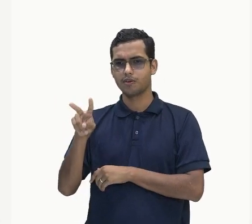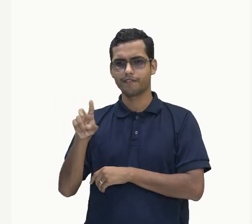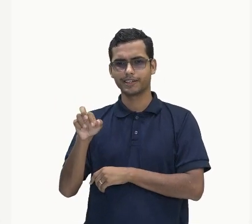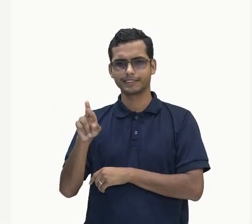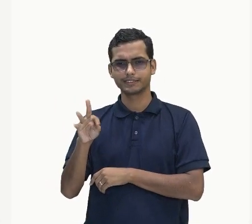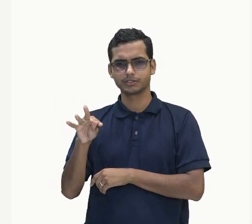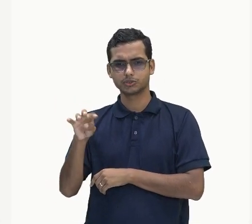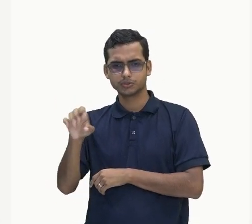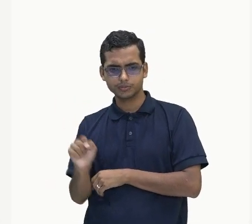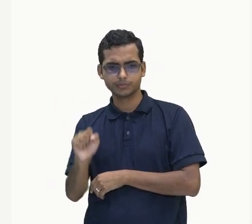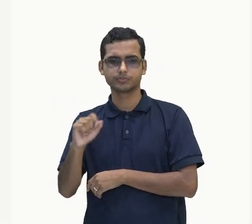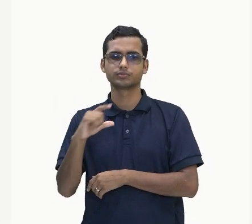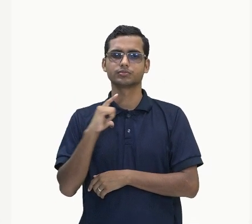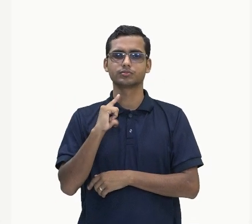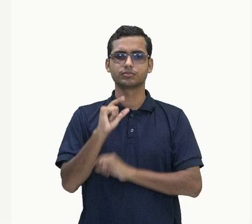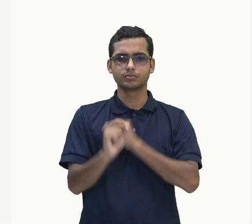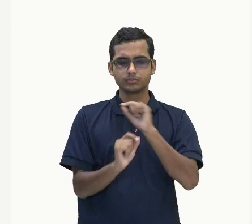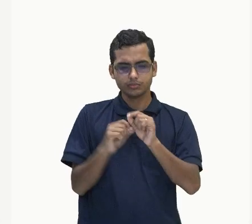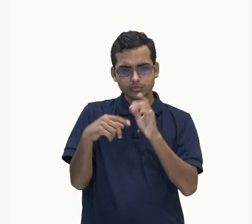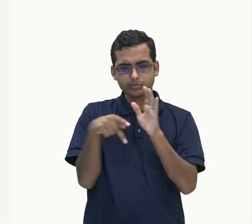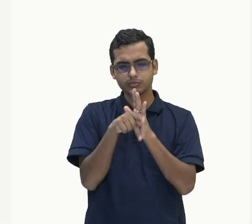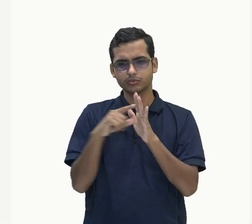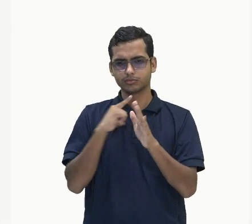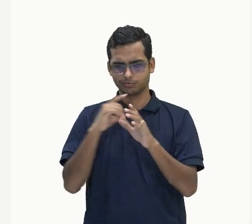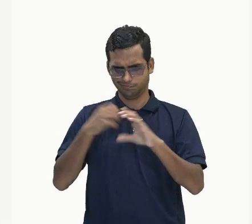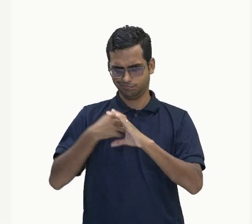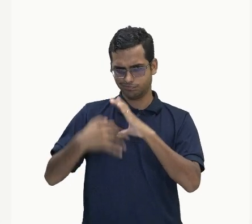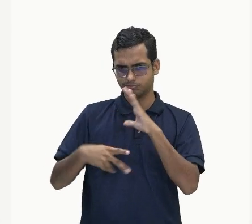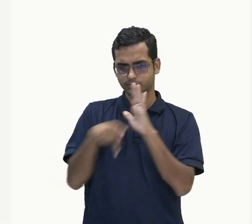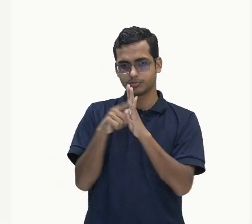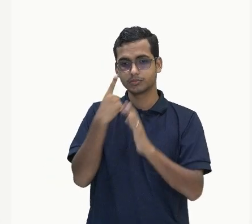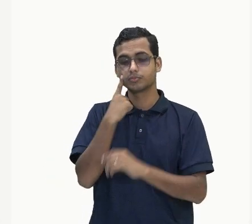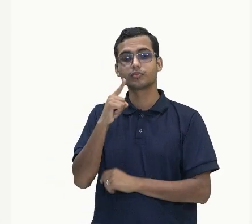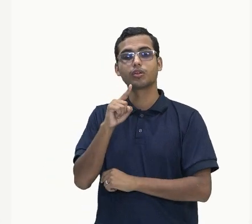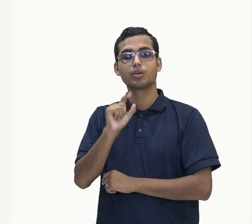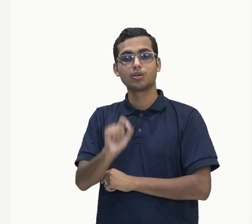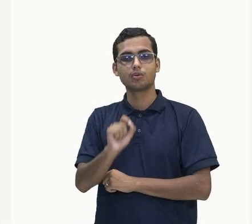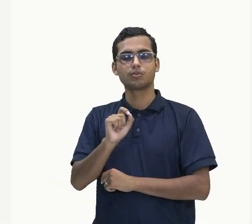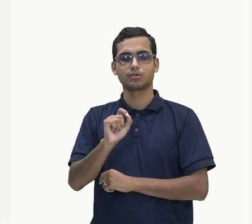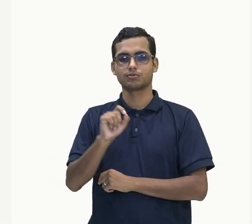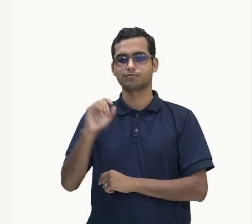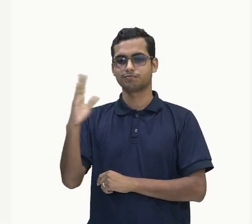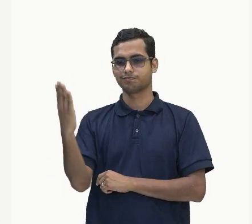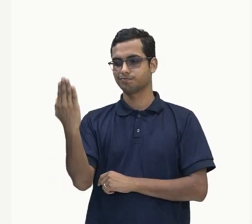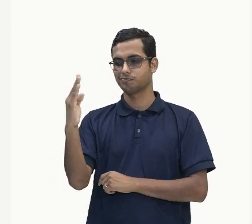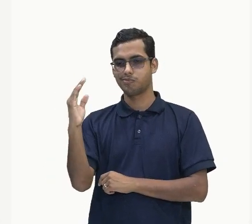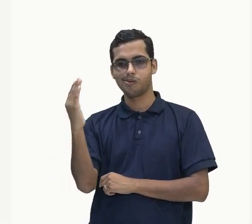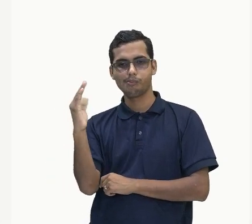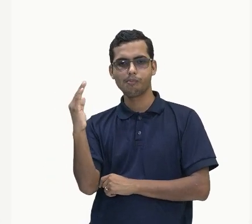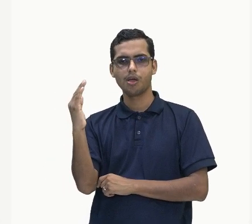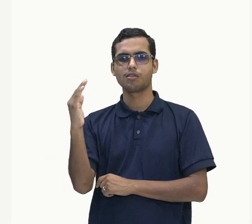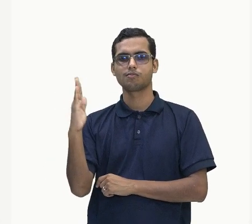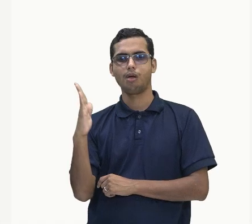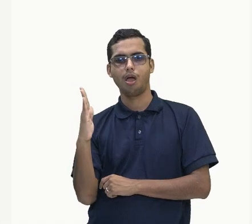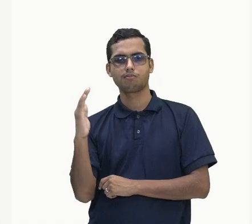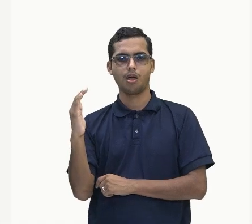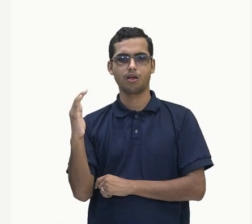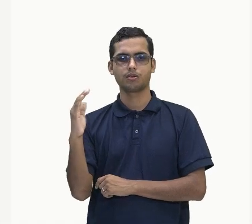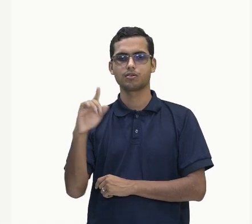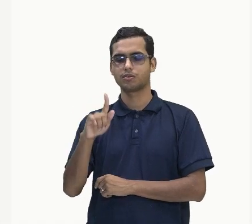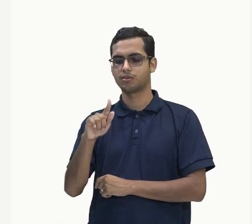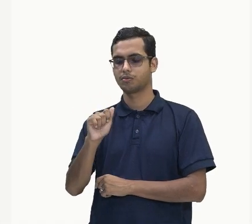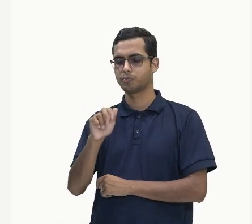como espelho de Gauss. É importante, né, pessoal? Esses espelhos, os esféricos, eles só vão